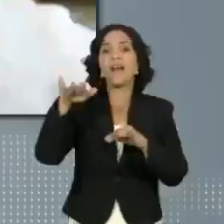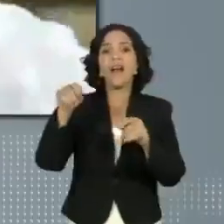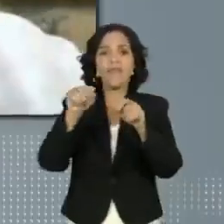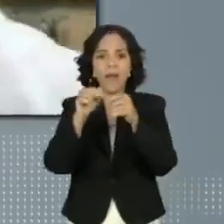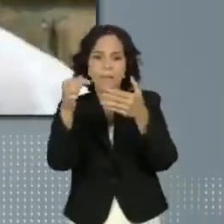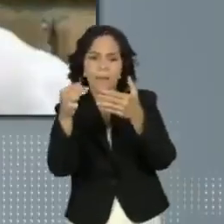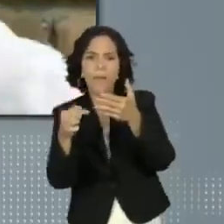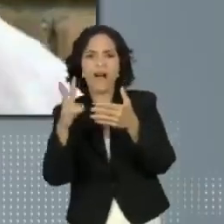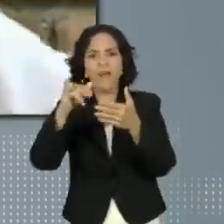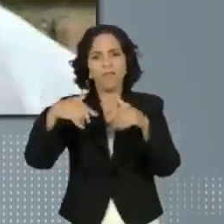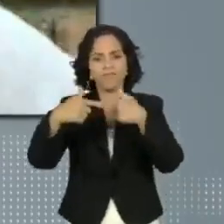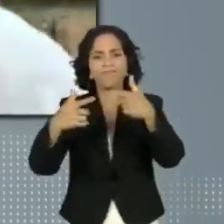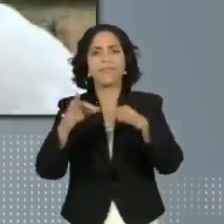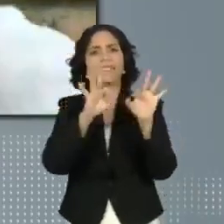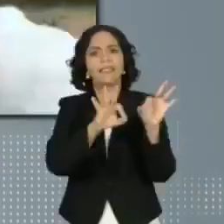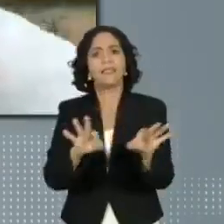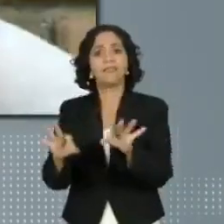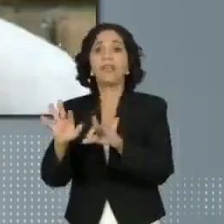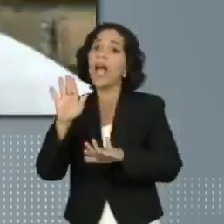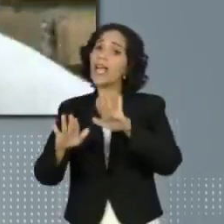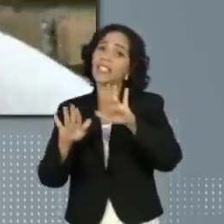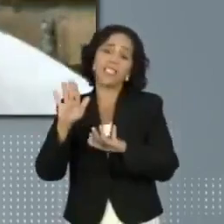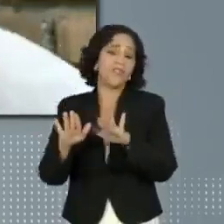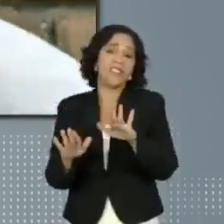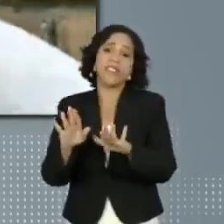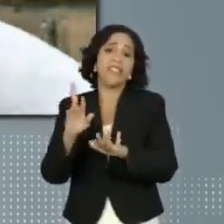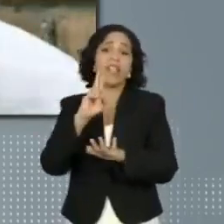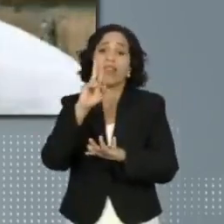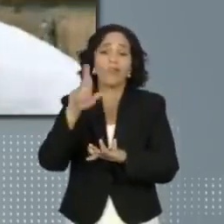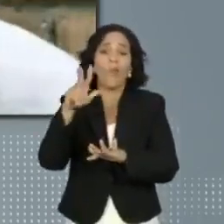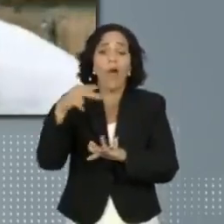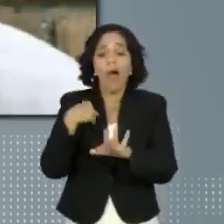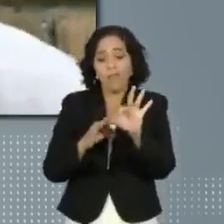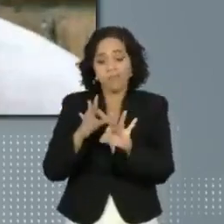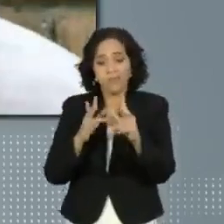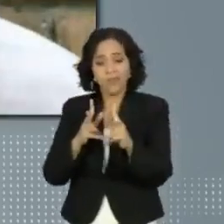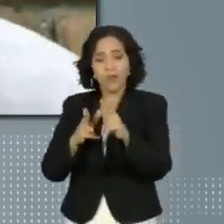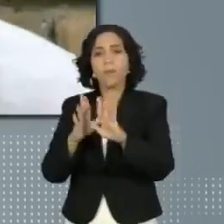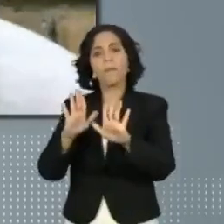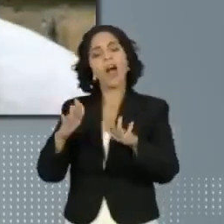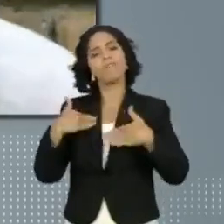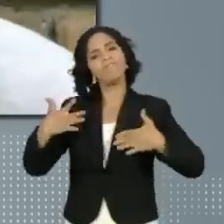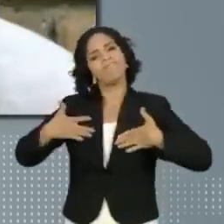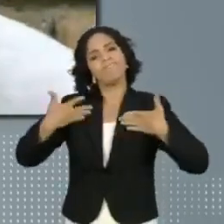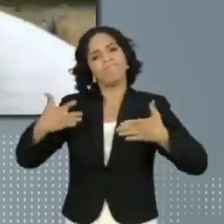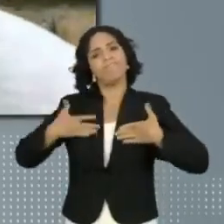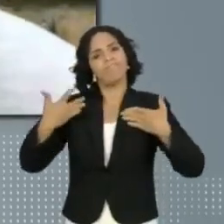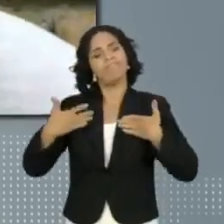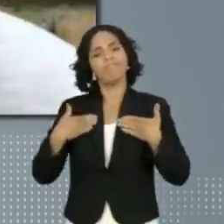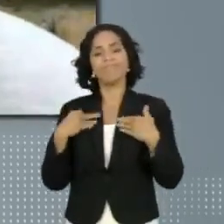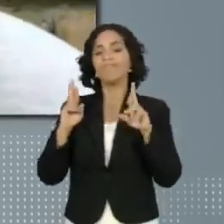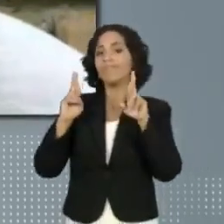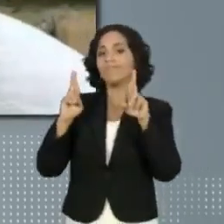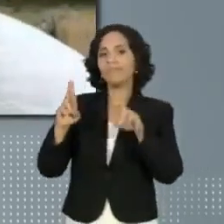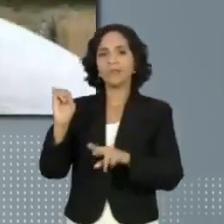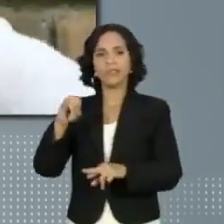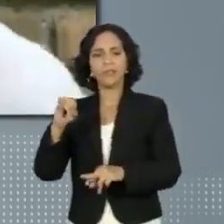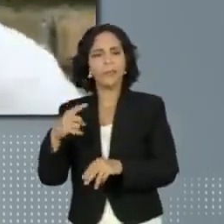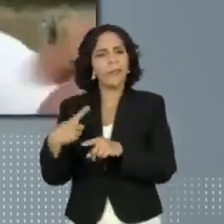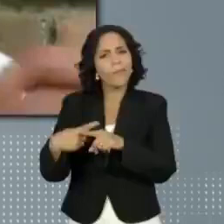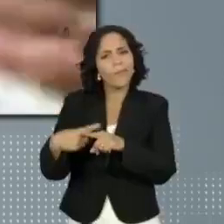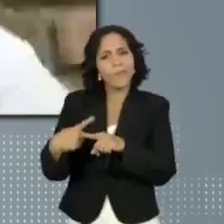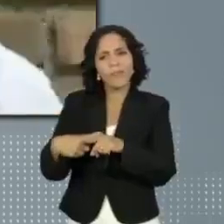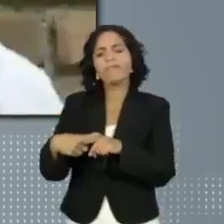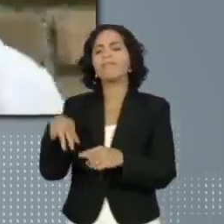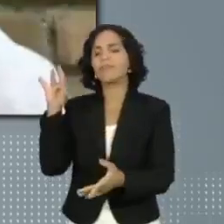porque vai dar tudo certo. Talvez não vai dar nada certo, mas estou bastante otimista porque, de fato,